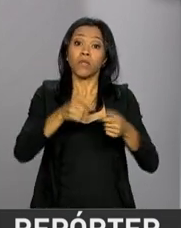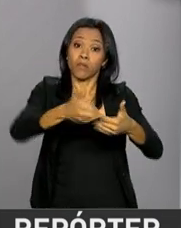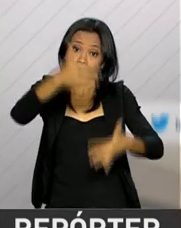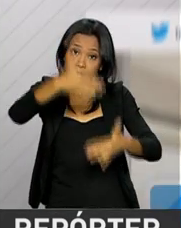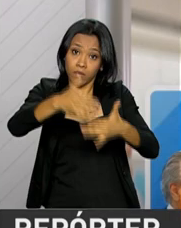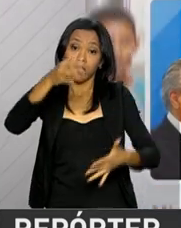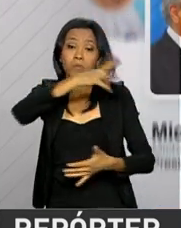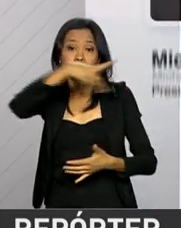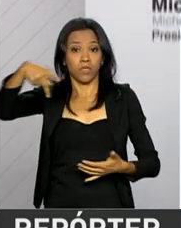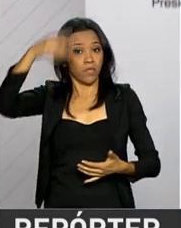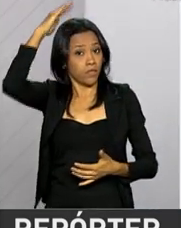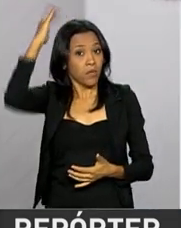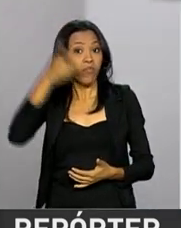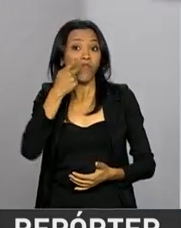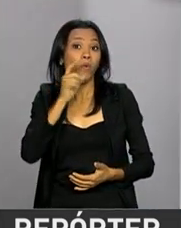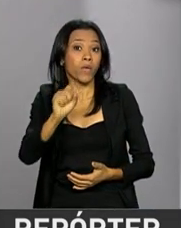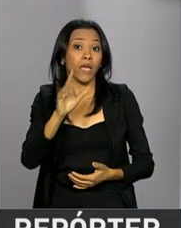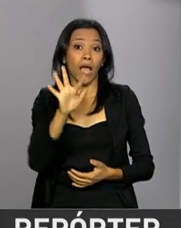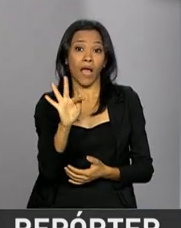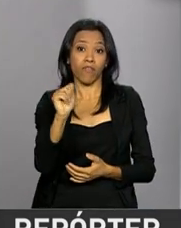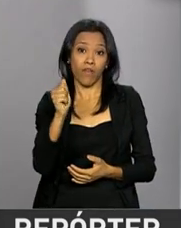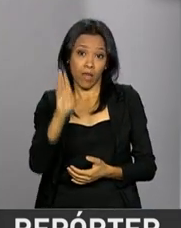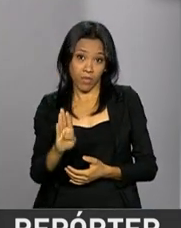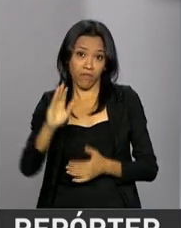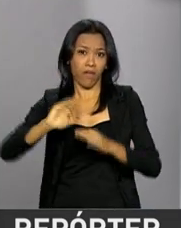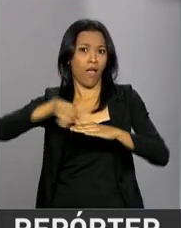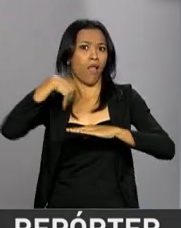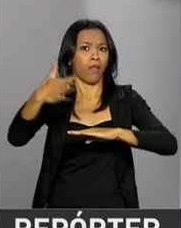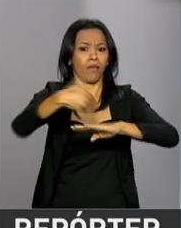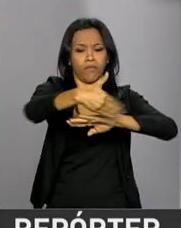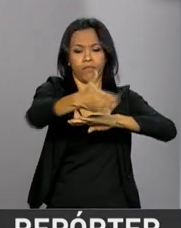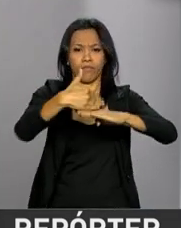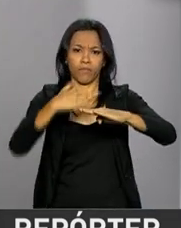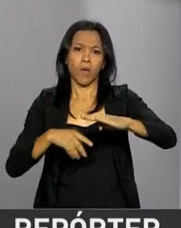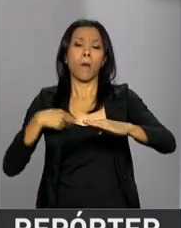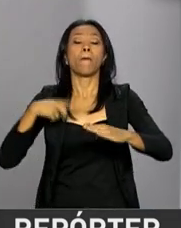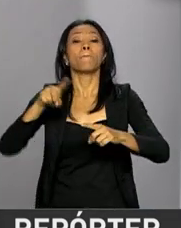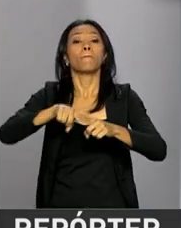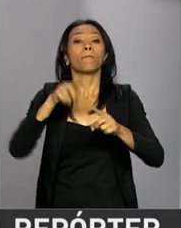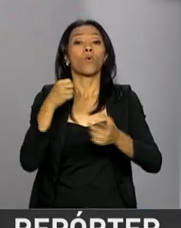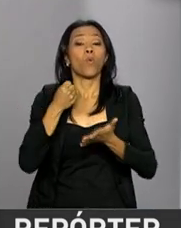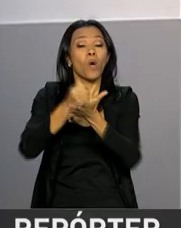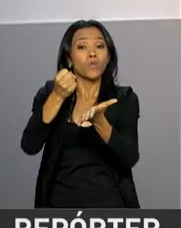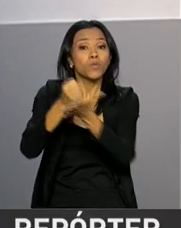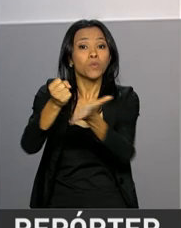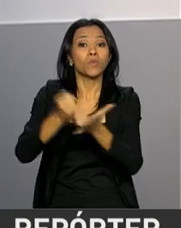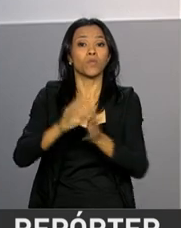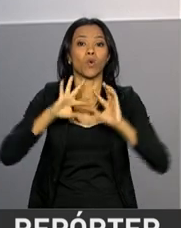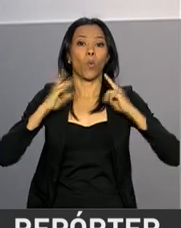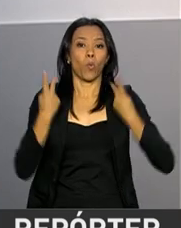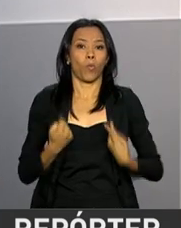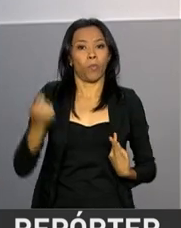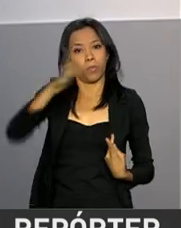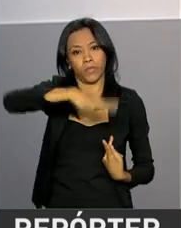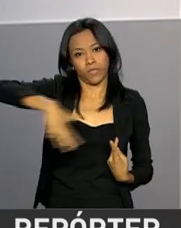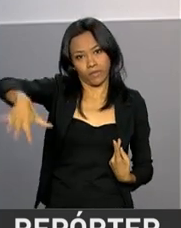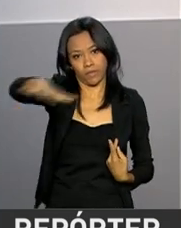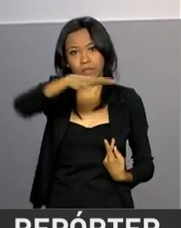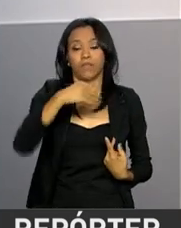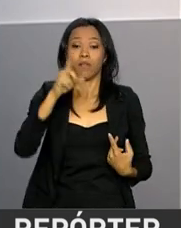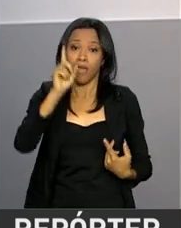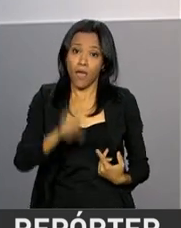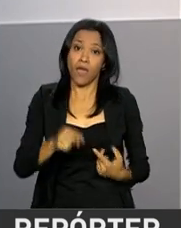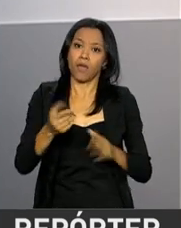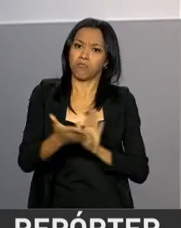que a fab vai além das nossas fronteiras com projetos de cooperação e ajuda humanitária a ordem do mérito aeronáutico é um